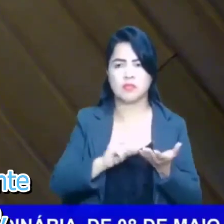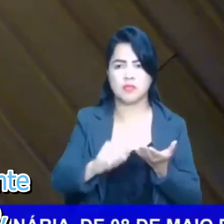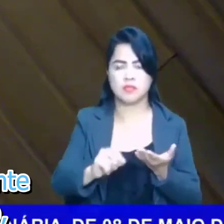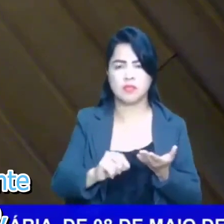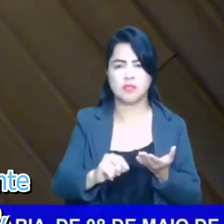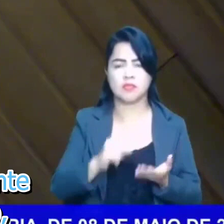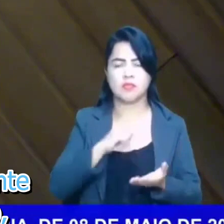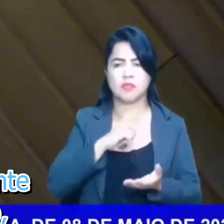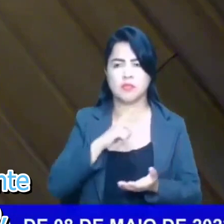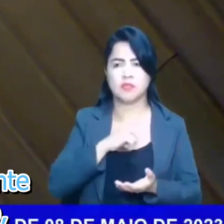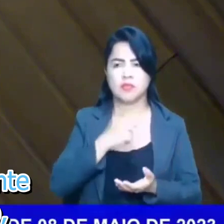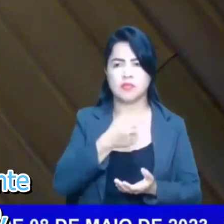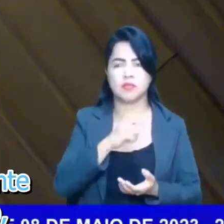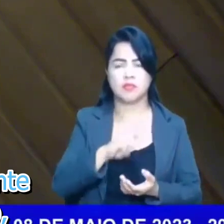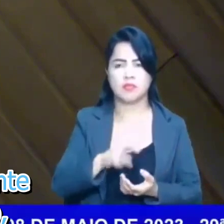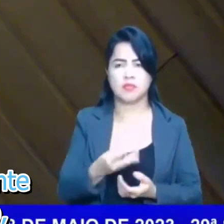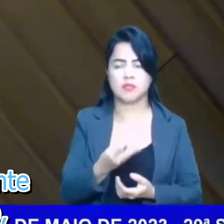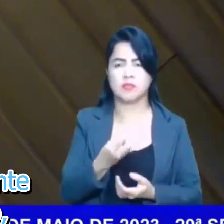da resolução